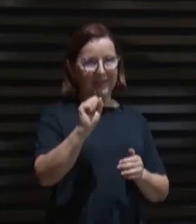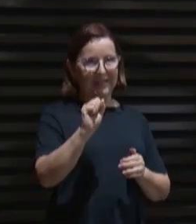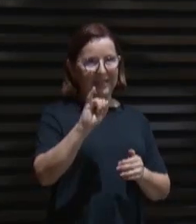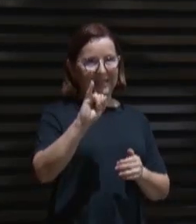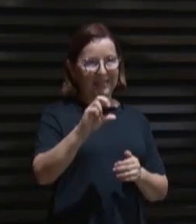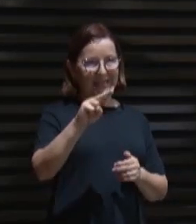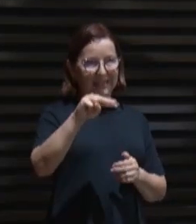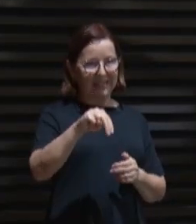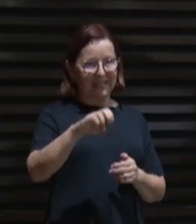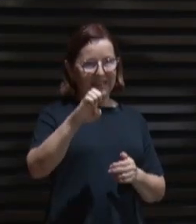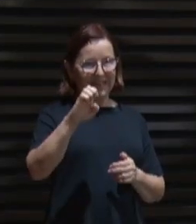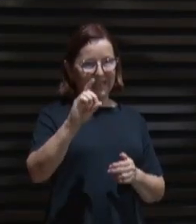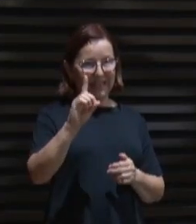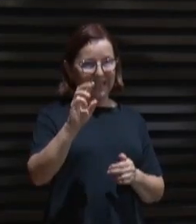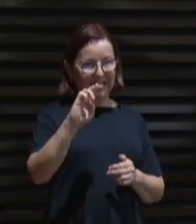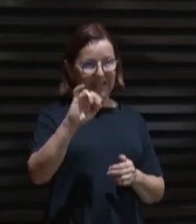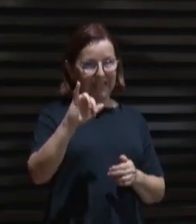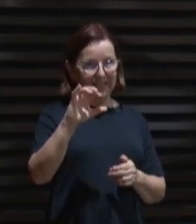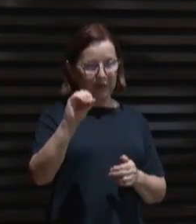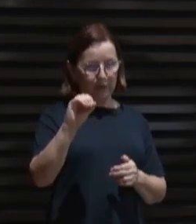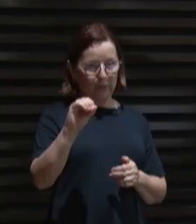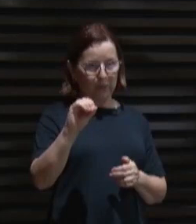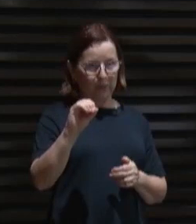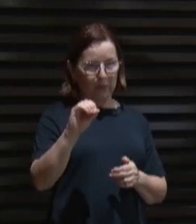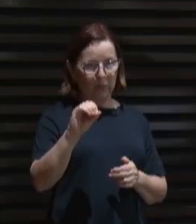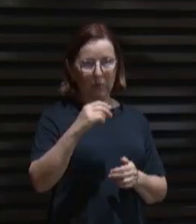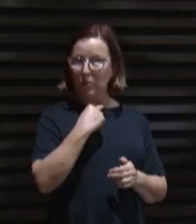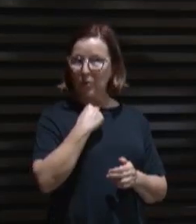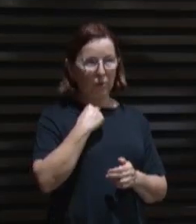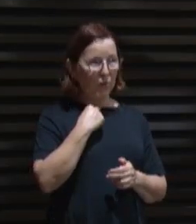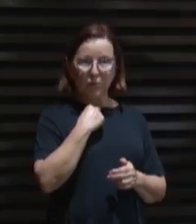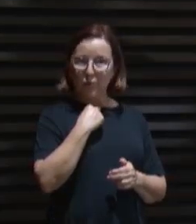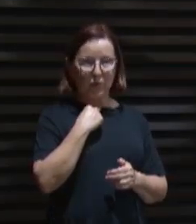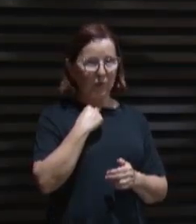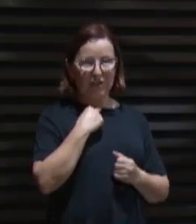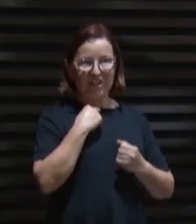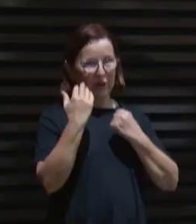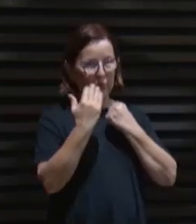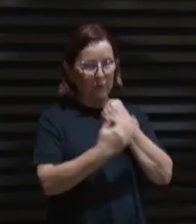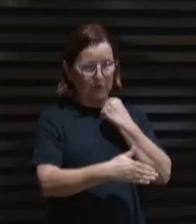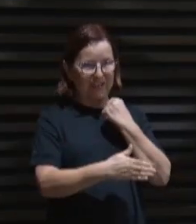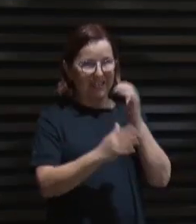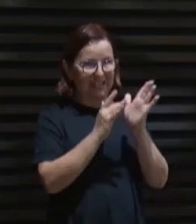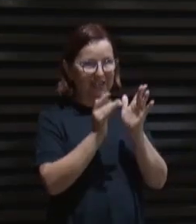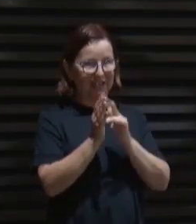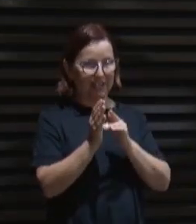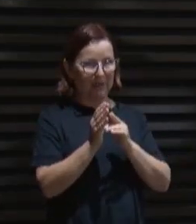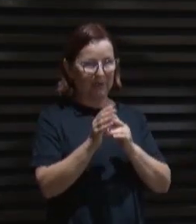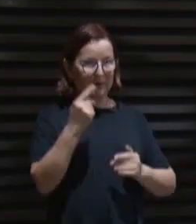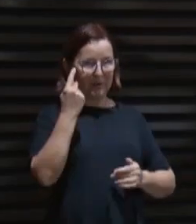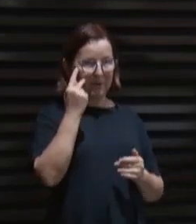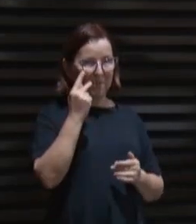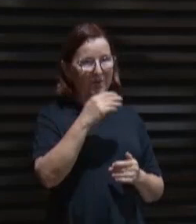sinédrio a possibilidade da pena de morte. A pena de morte só quem podia dar era Roma.